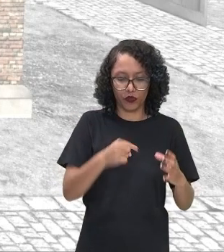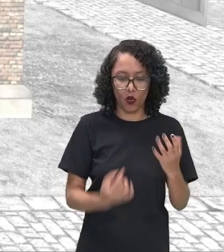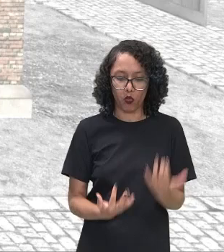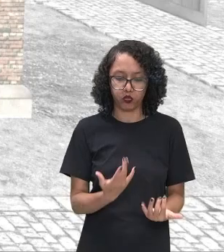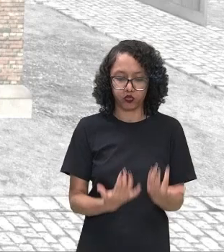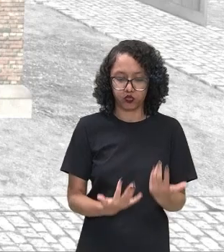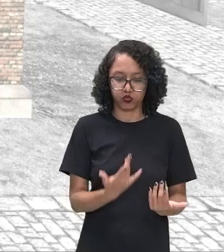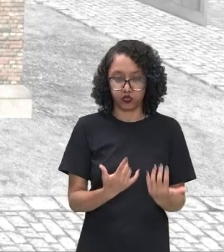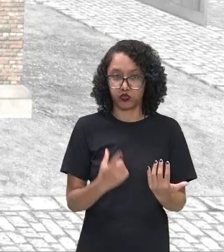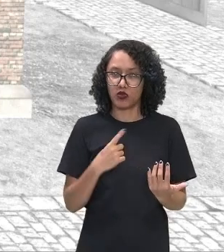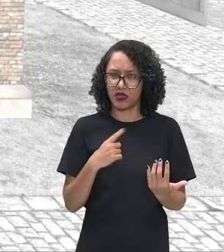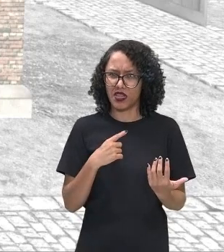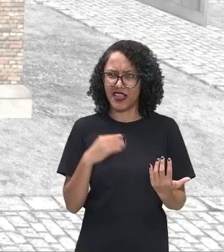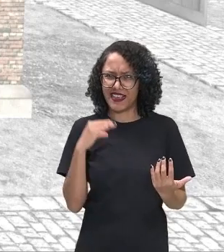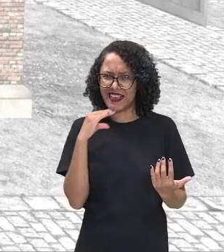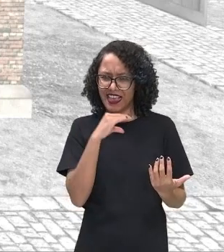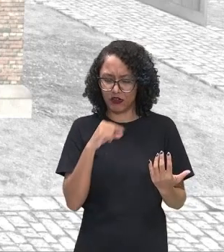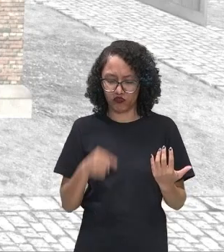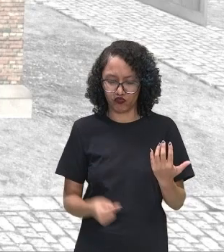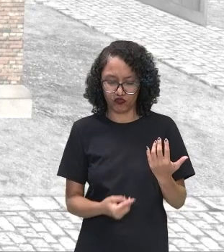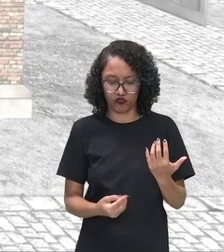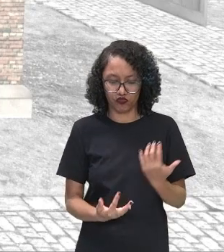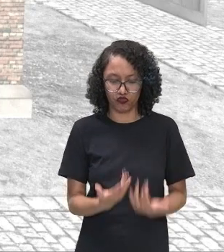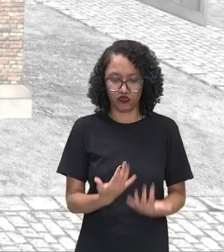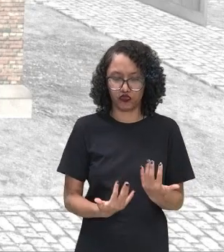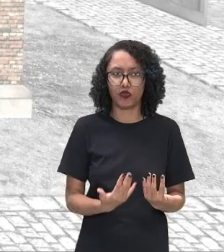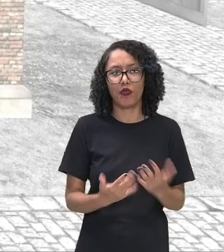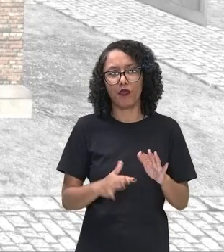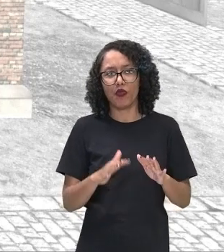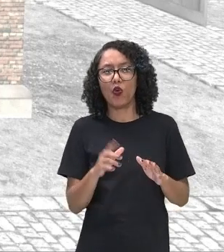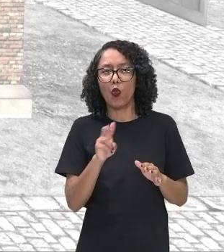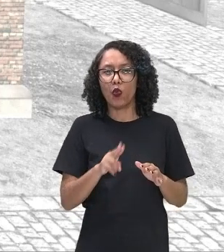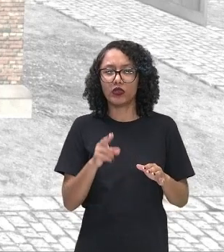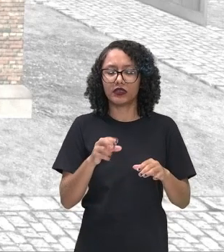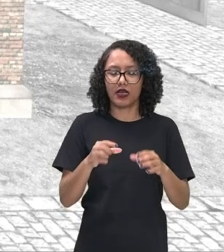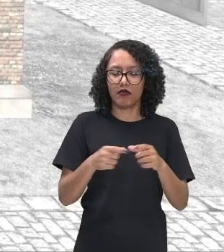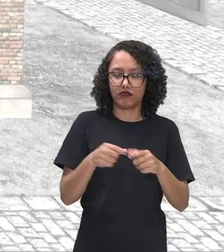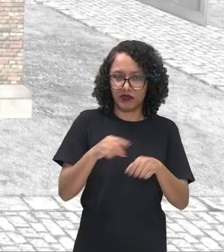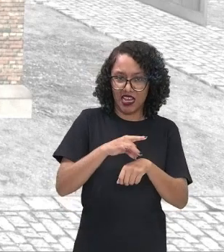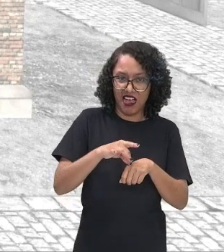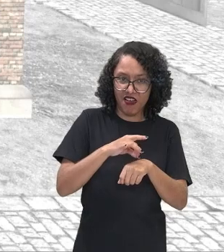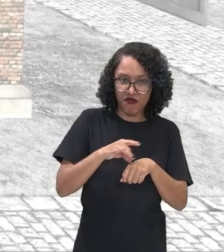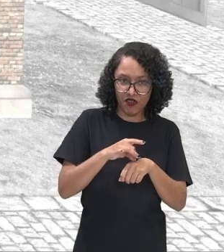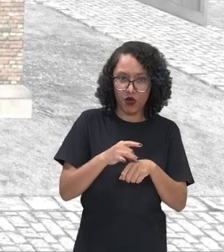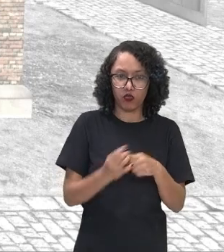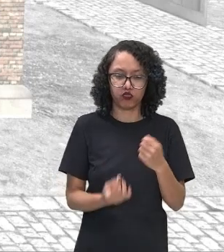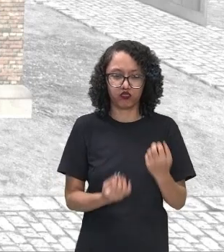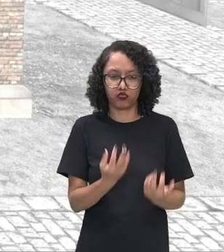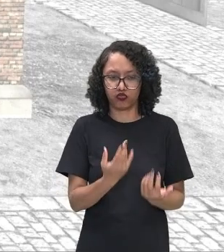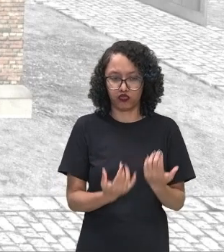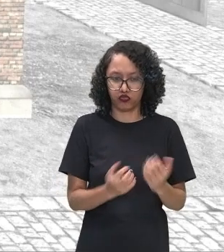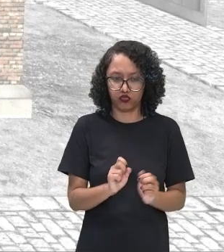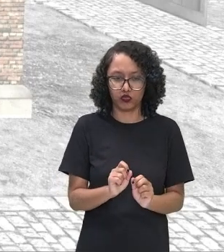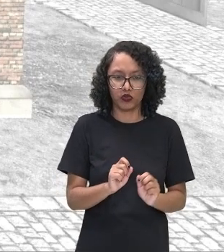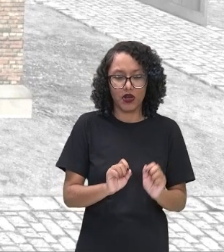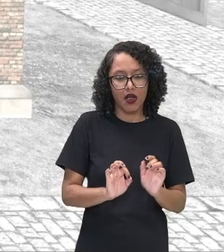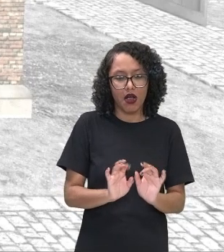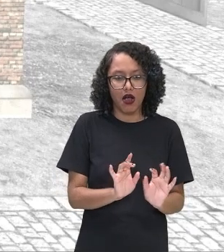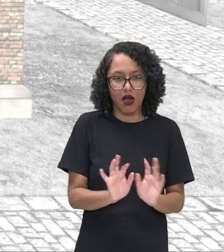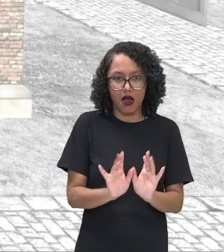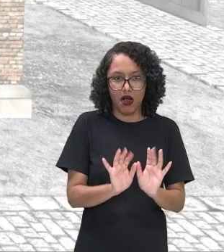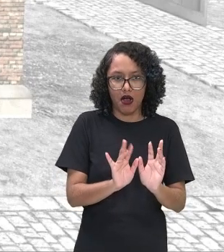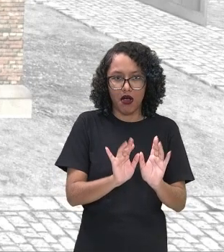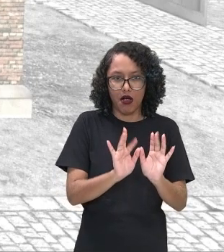de uma fonte de calor, geralmente carvão, no início, produzindo vapor sob